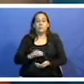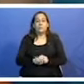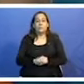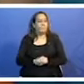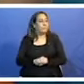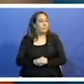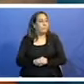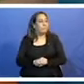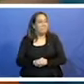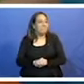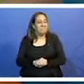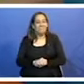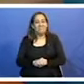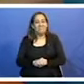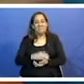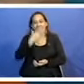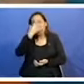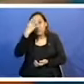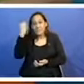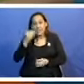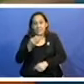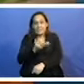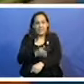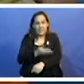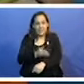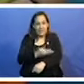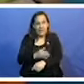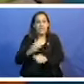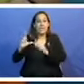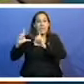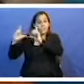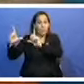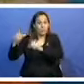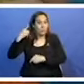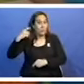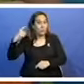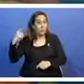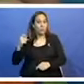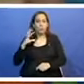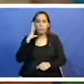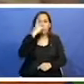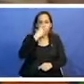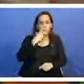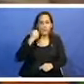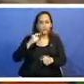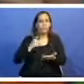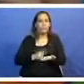desse detalhe. Lê bem bonito, treina para aparecer aquele áudio lindo. Combinado?